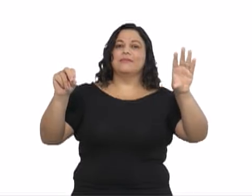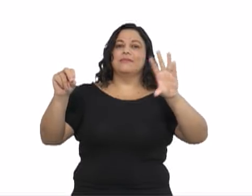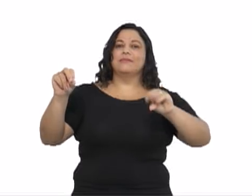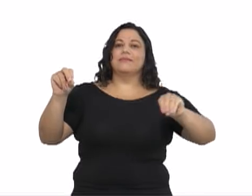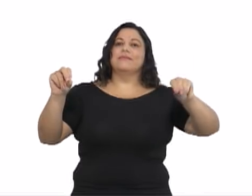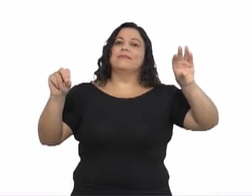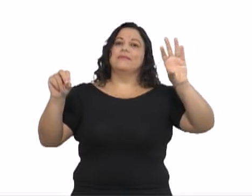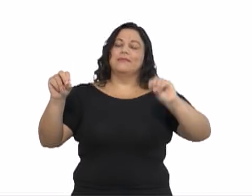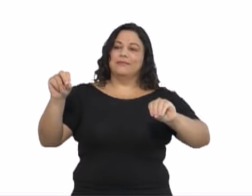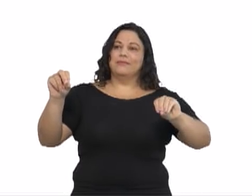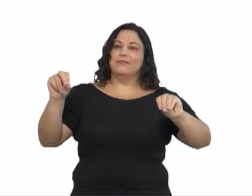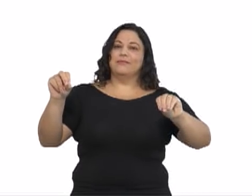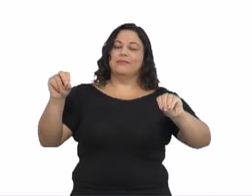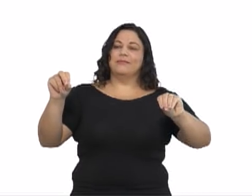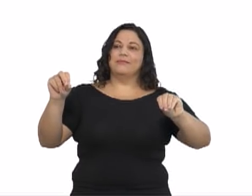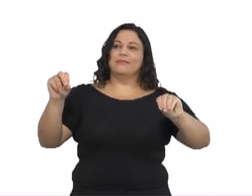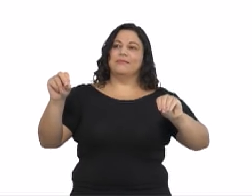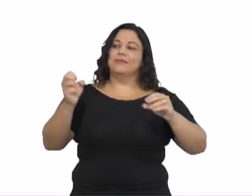51,